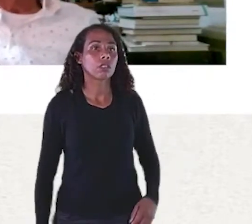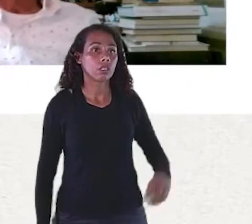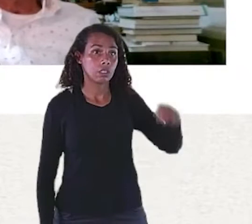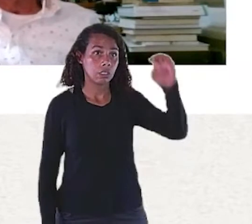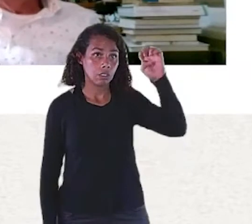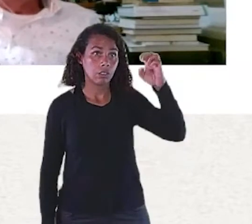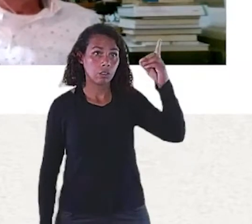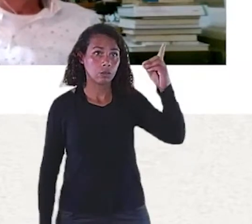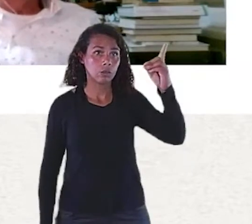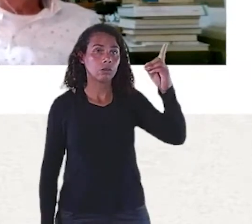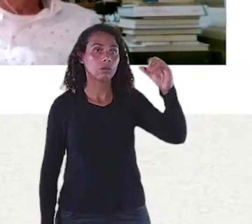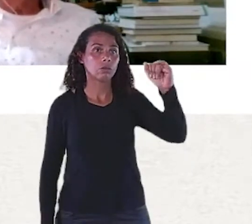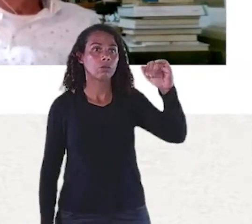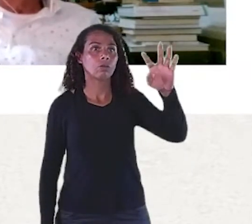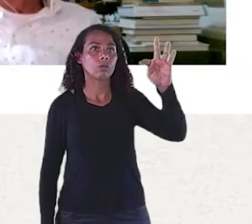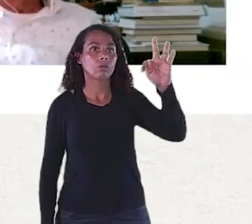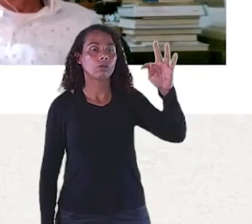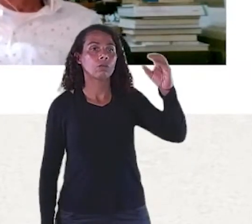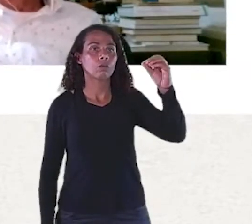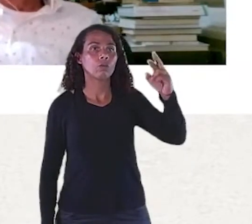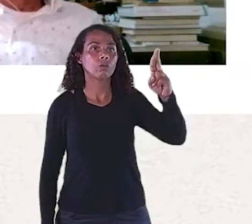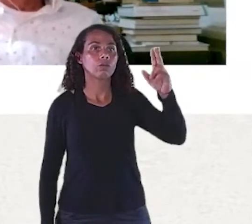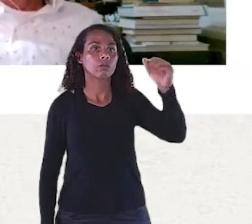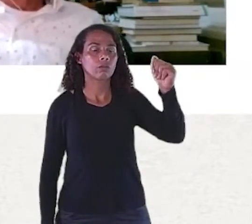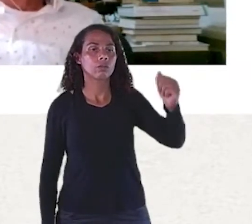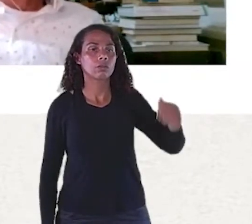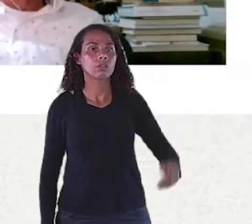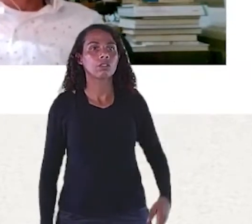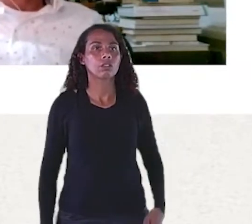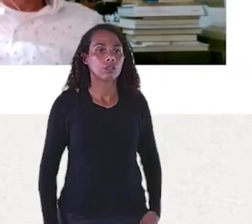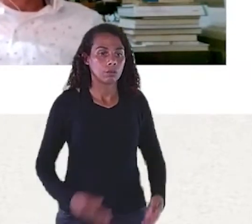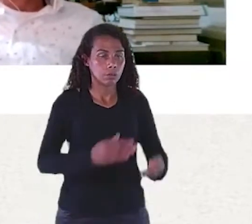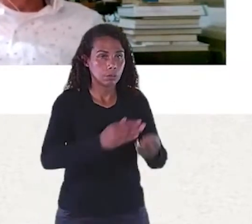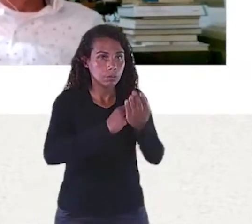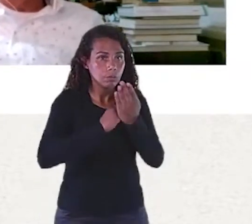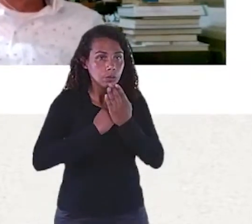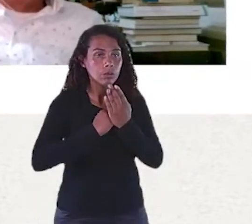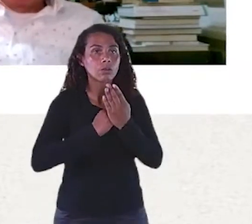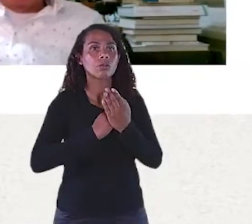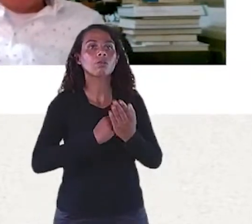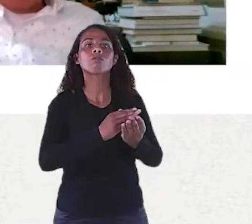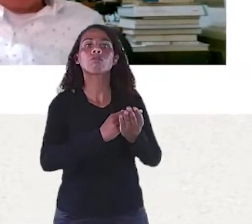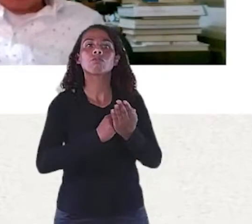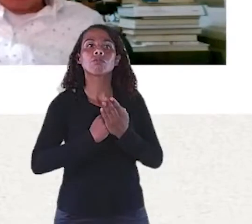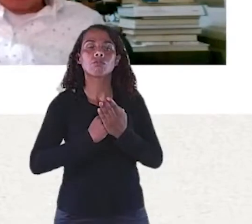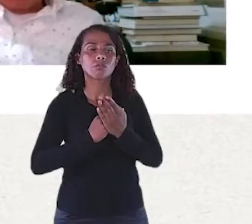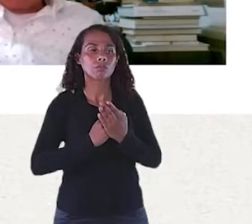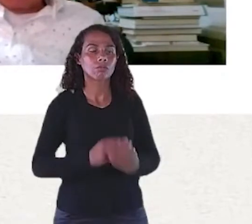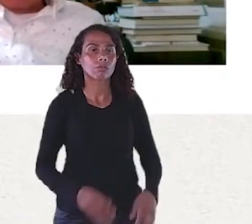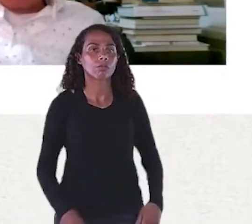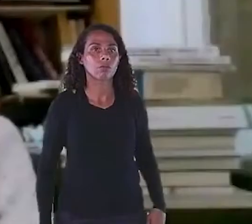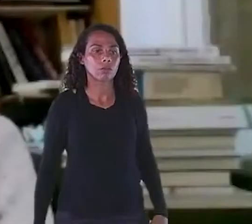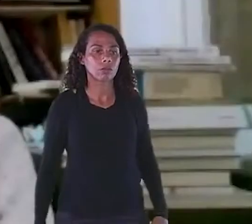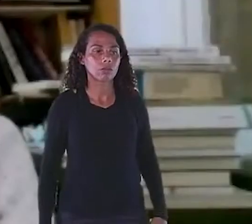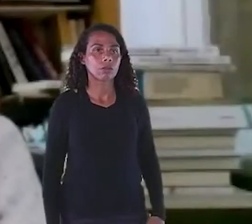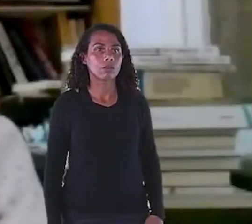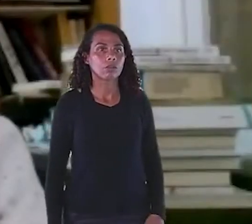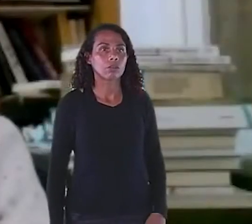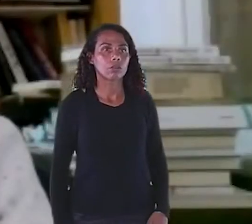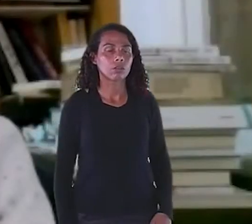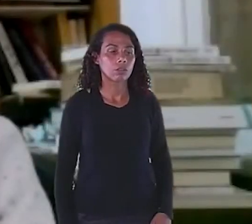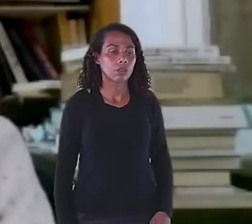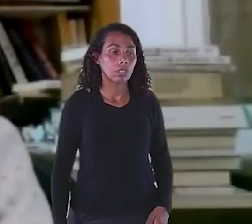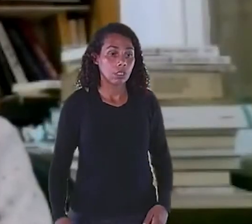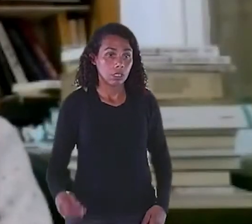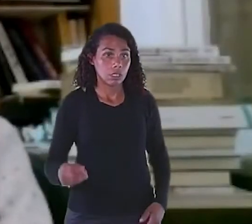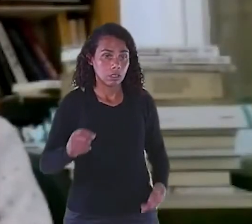março tem 5 anos isso. E me meti nessa empreitada de contar a vida